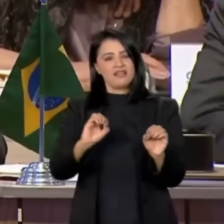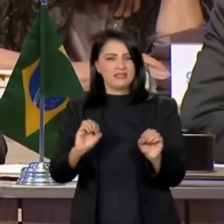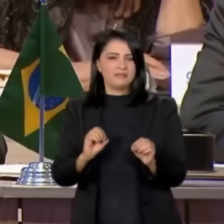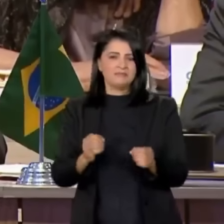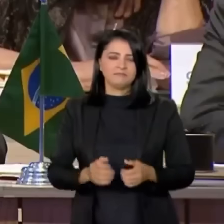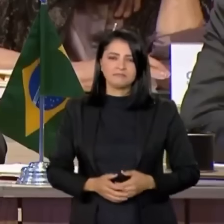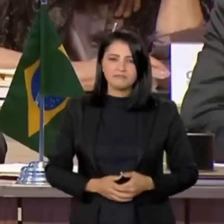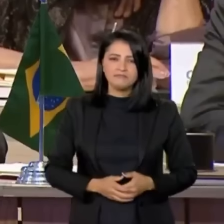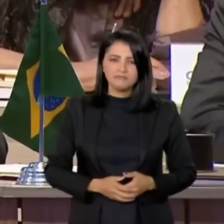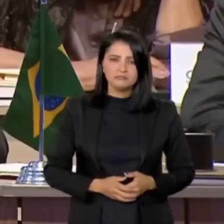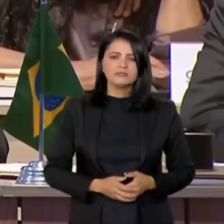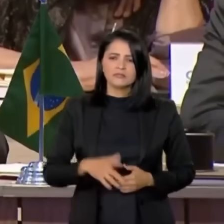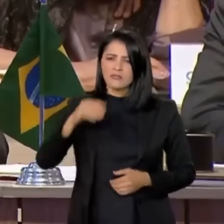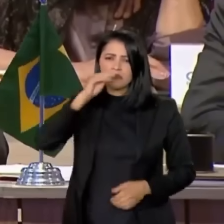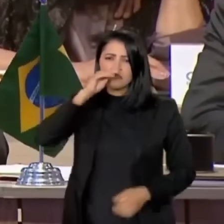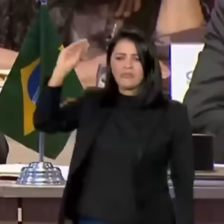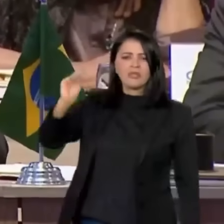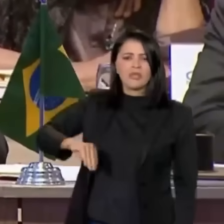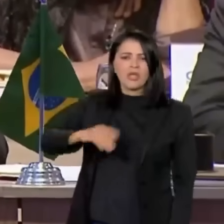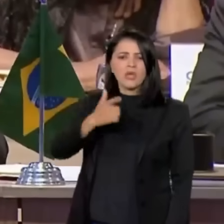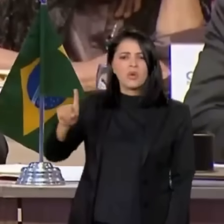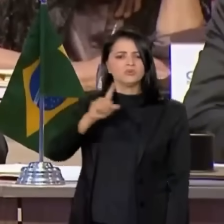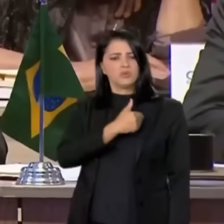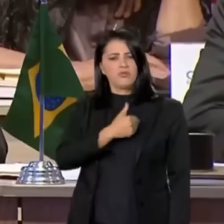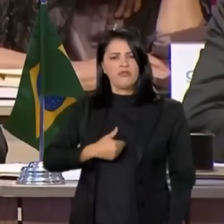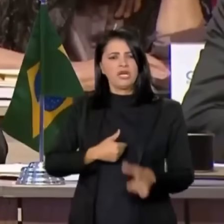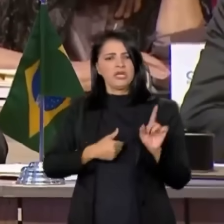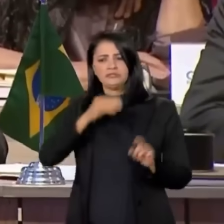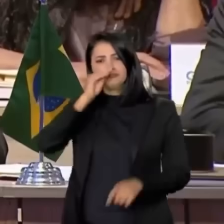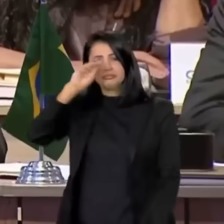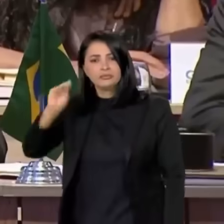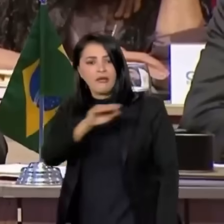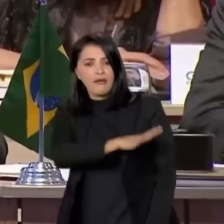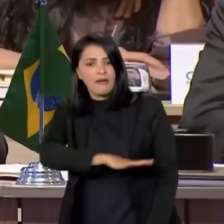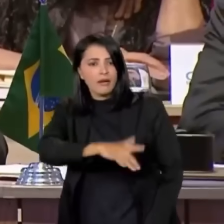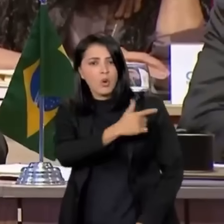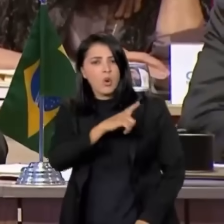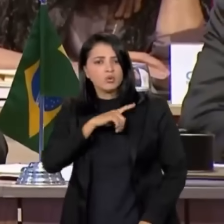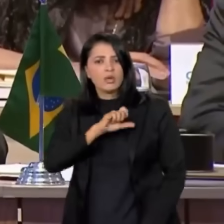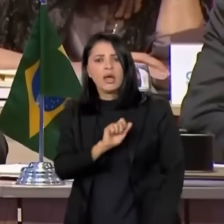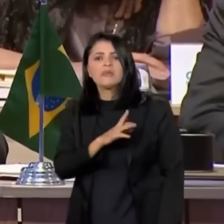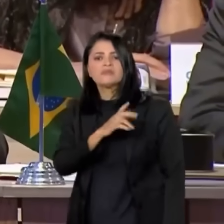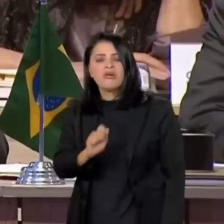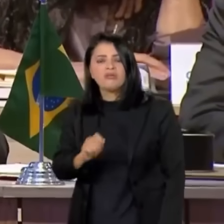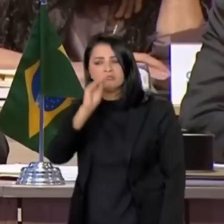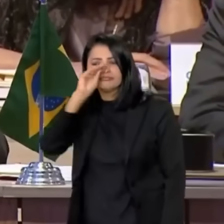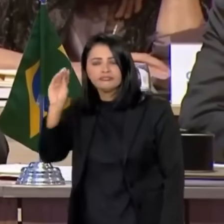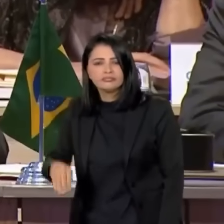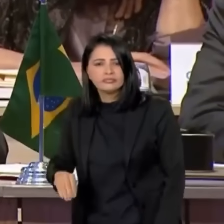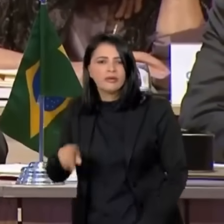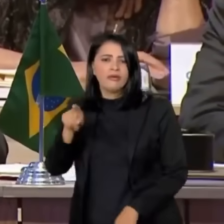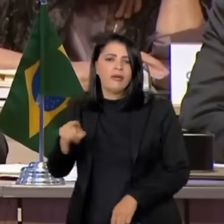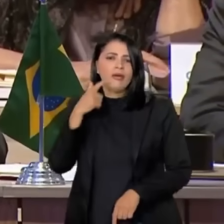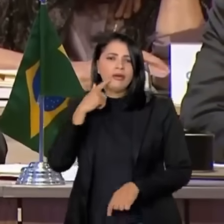sentido. Foram ignorados por governantes e os setores abastados, mantidos à margem